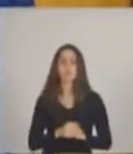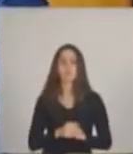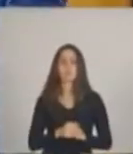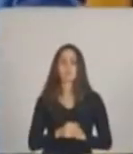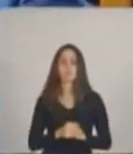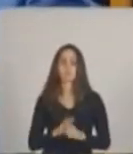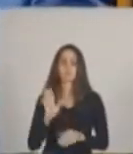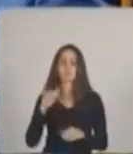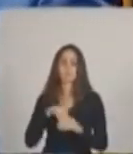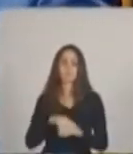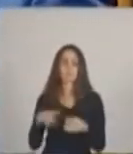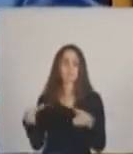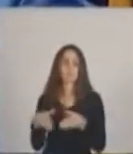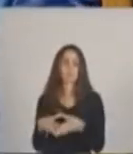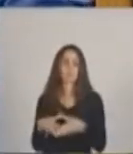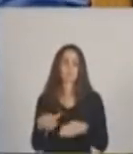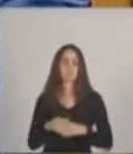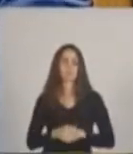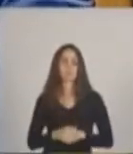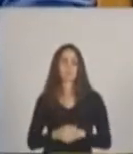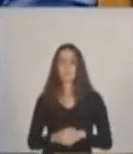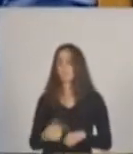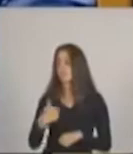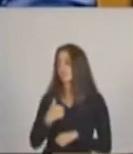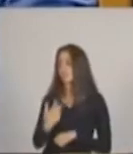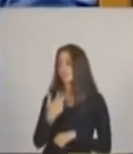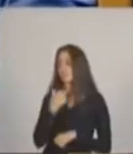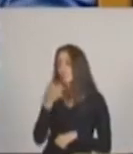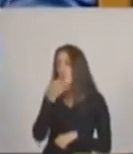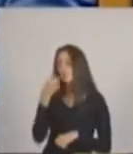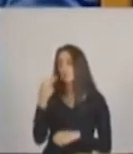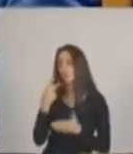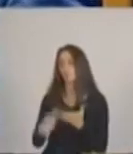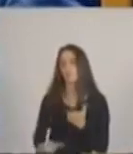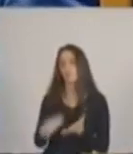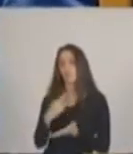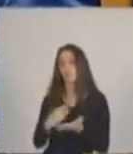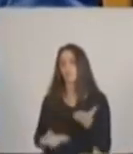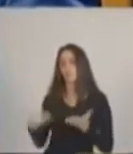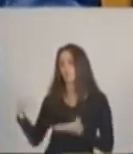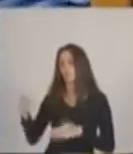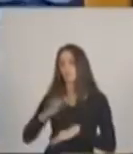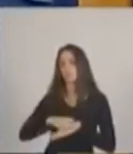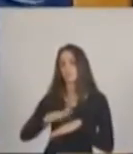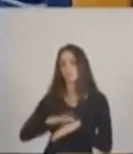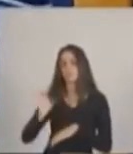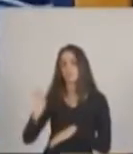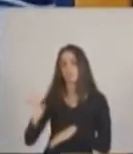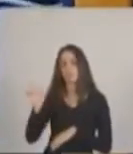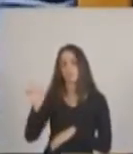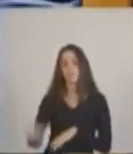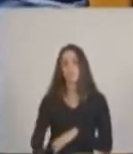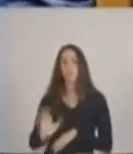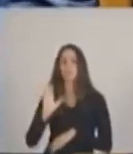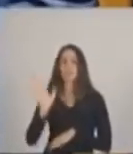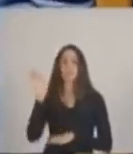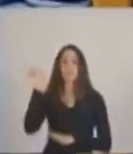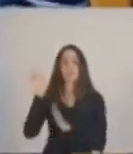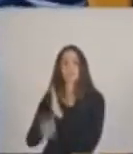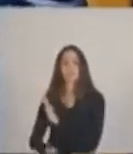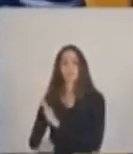na comissão, deputado. Não, mas eu não posso mexer no parecer dele, só ele que pode. Ok? Eu, inclusive, já tirei essa dúvida, eu não